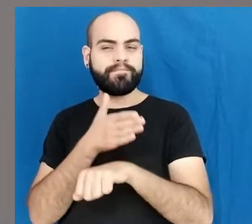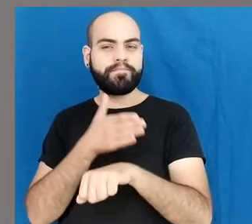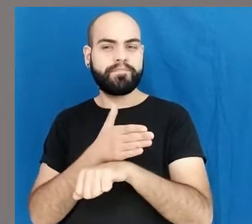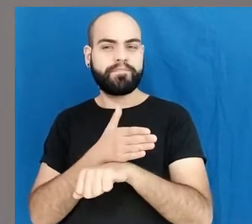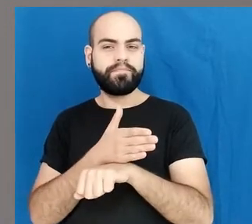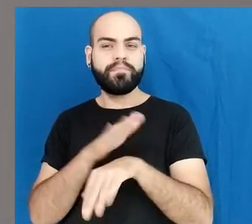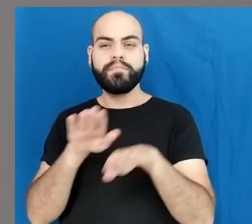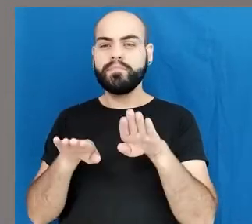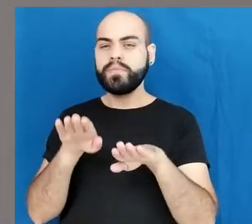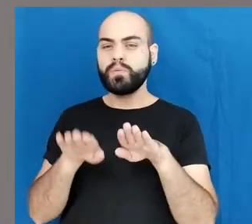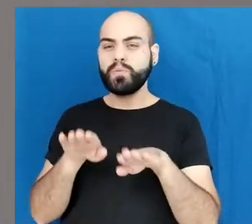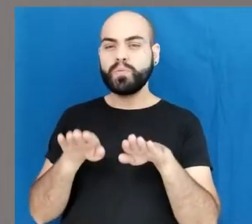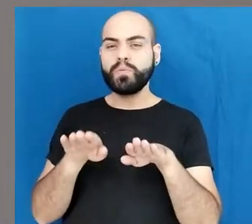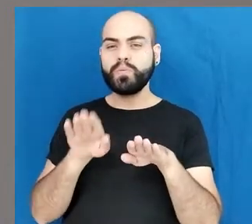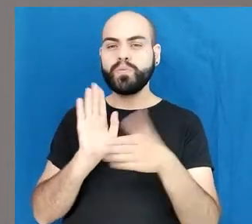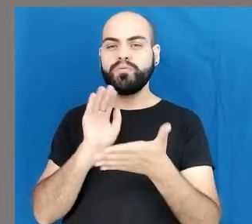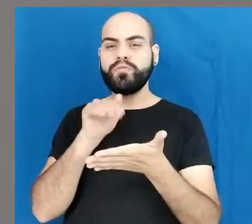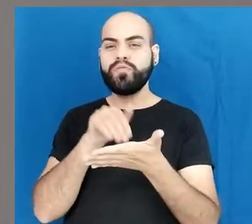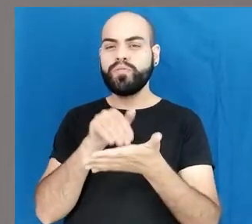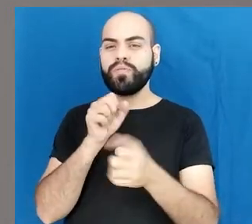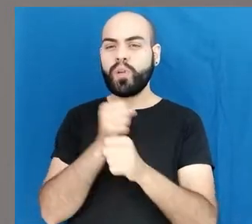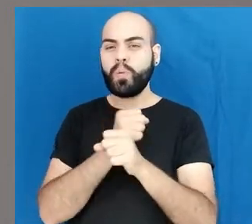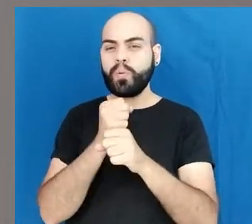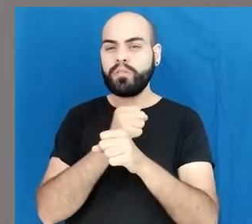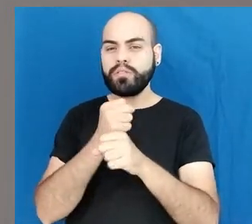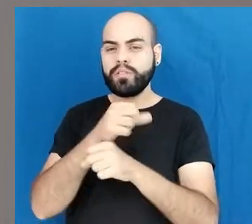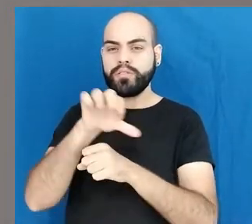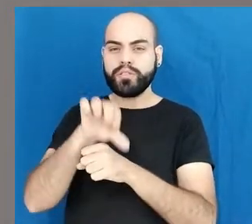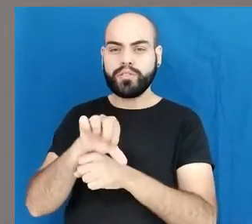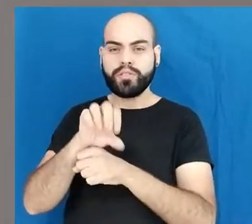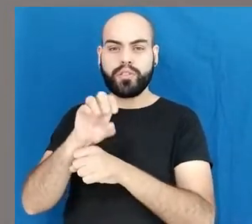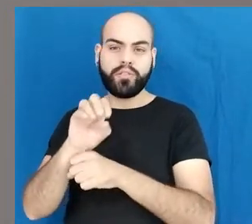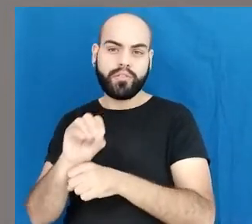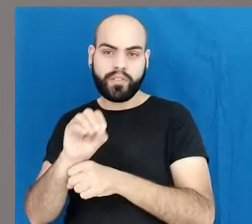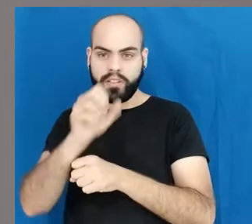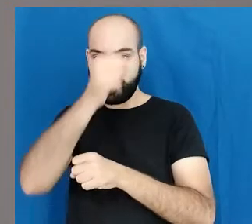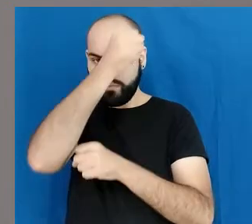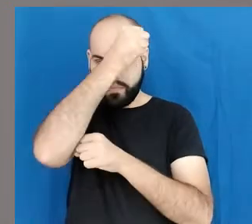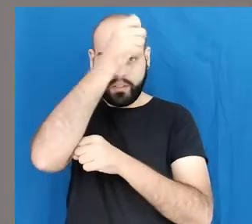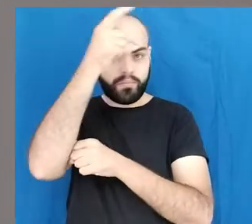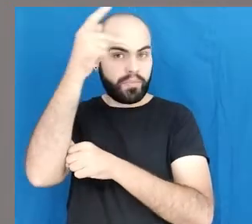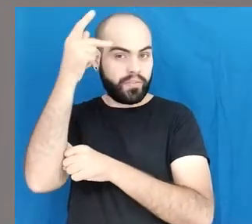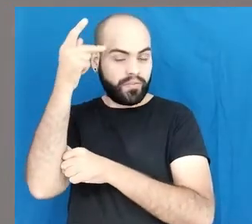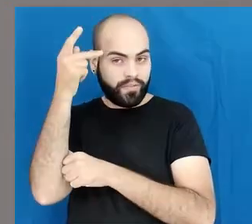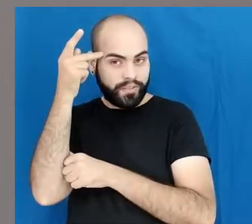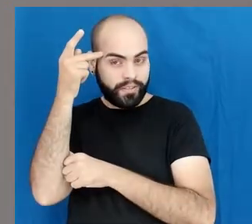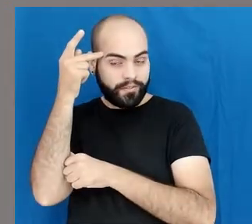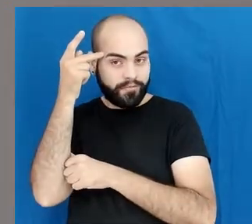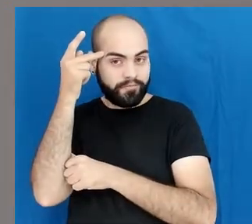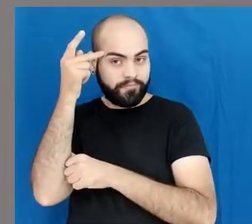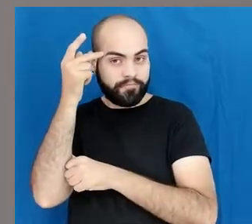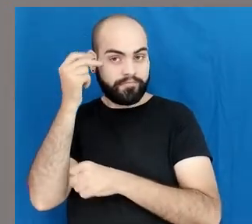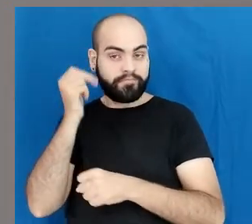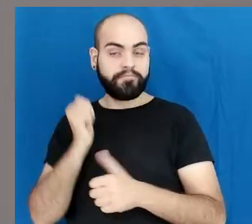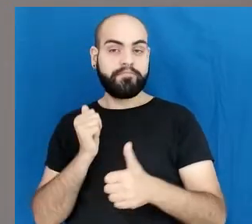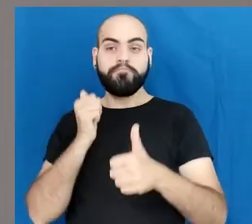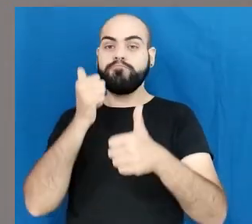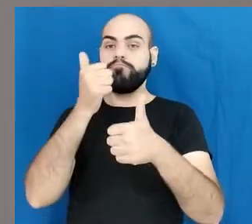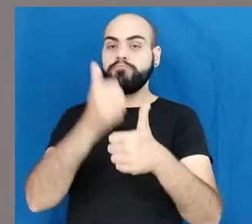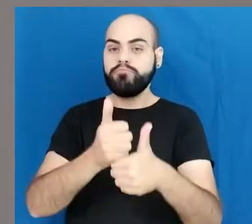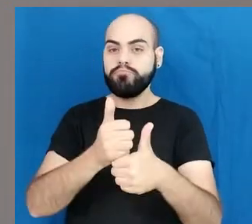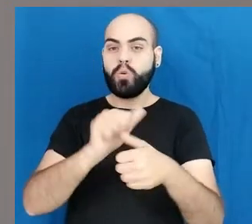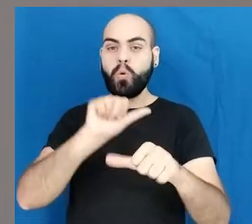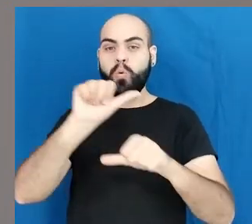mais efetividade foi no final dos anos 90, quando a prefeitura retoma